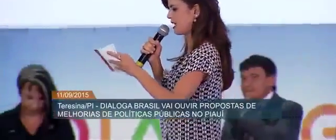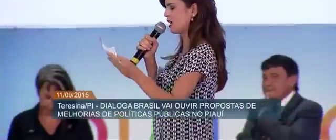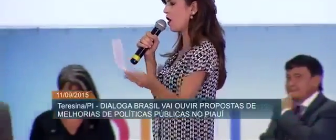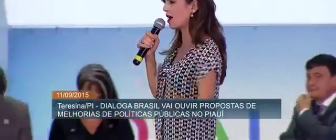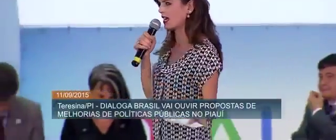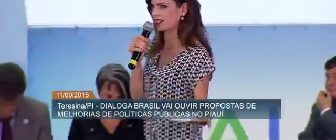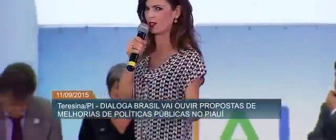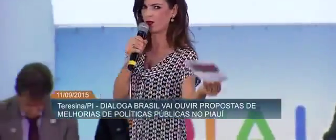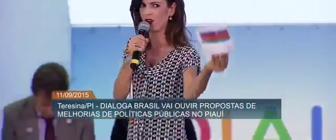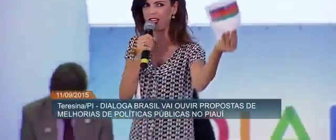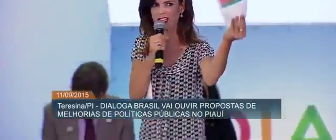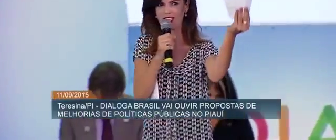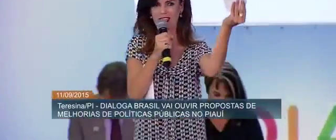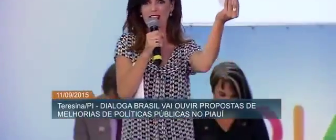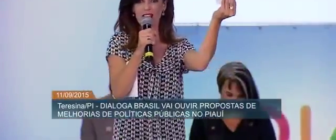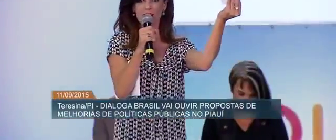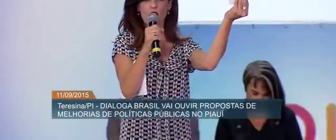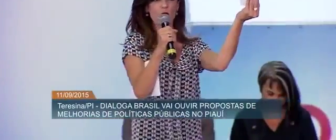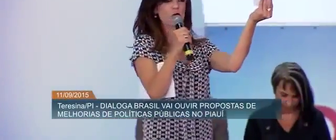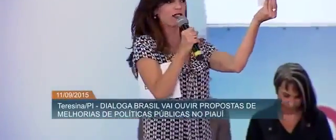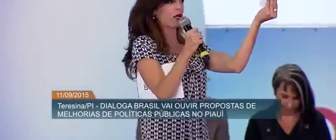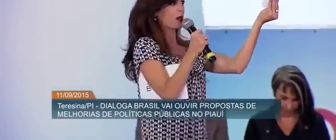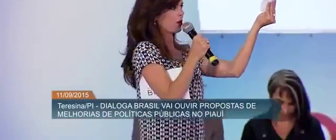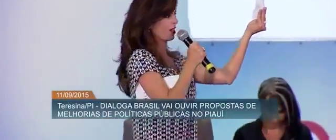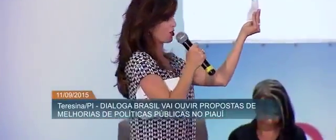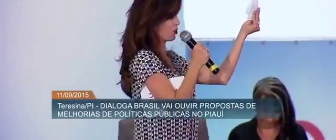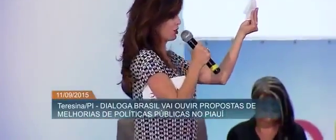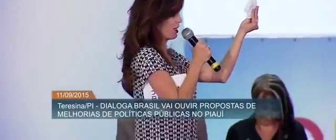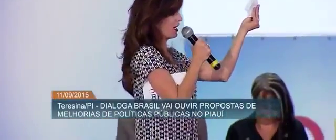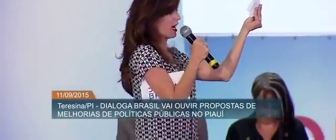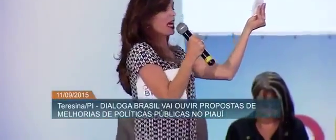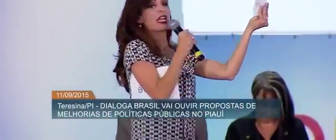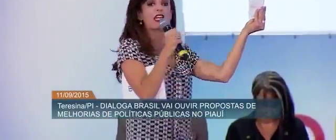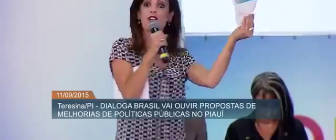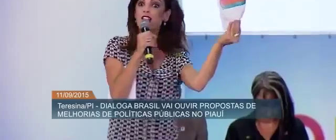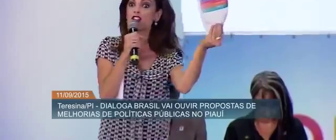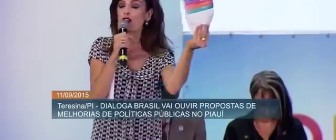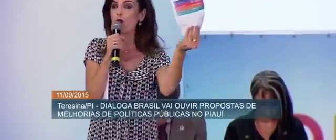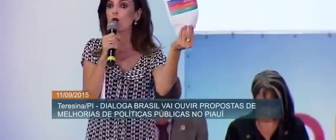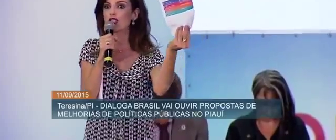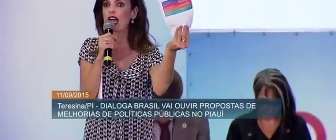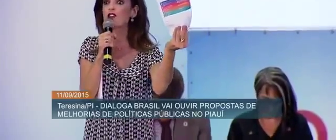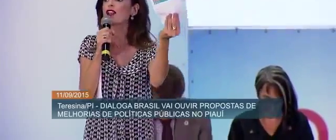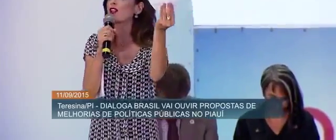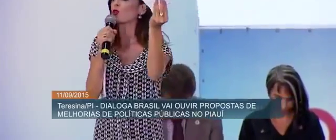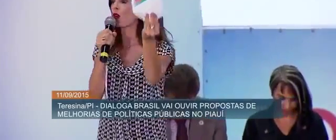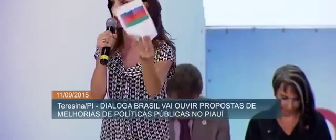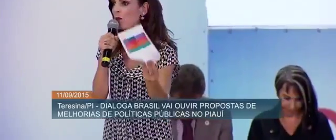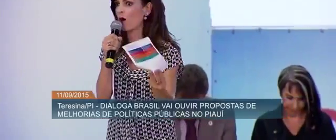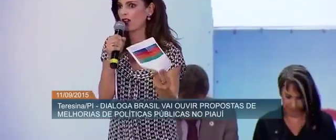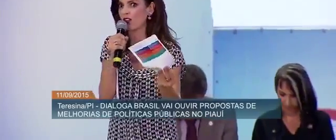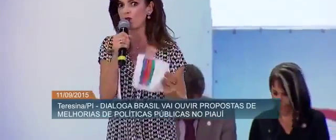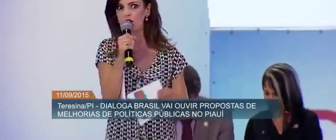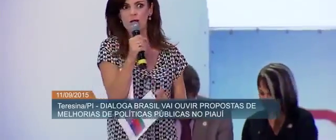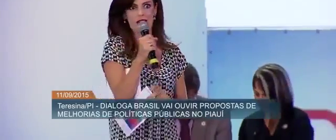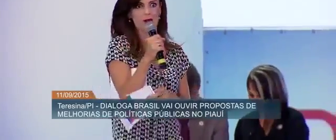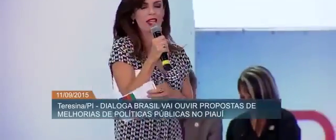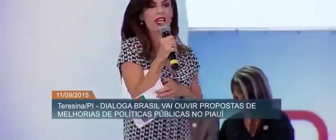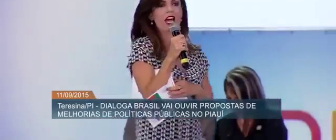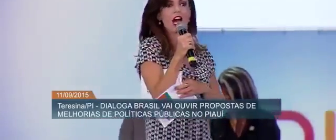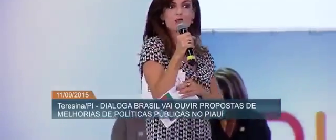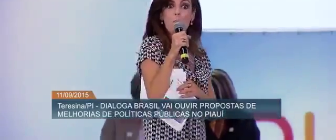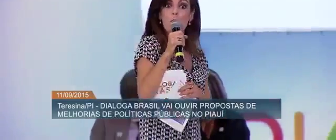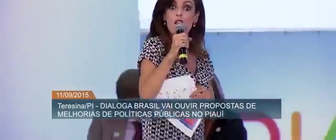chegaram aqui, igual a esse, não foi? Todo mundo recebeu isso. E vocês tiveram a oportunidade de fazer suas propostas. Pois